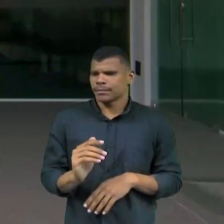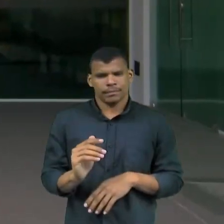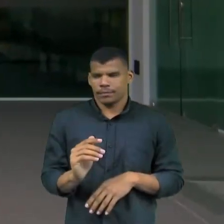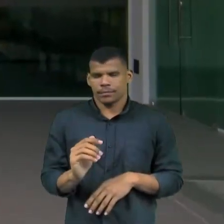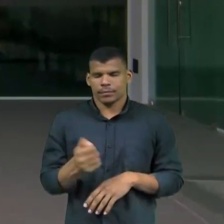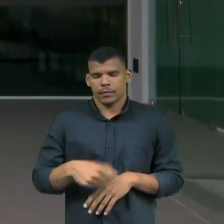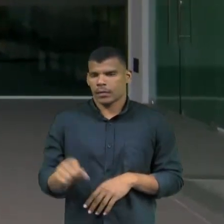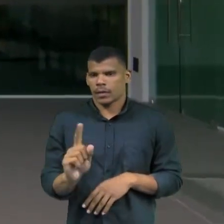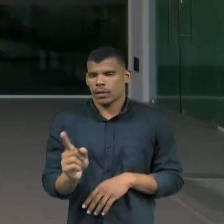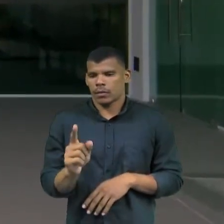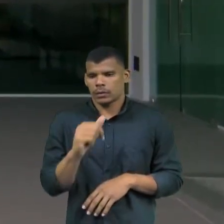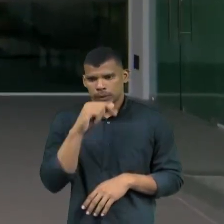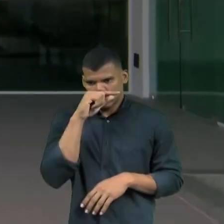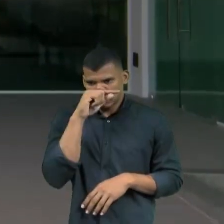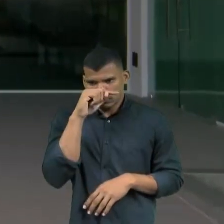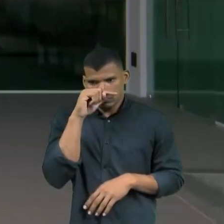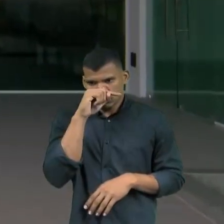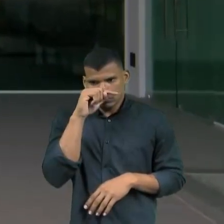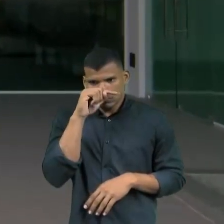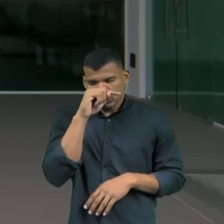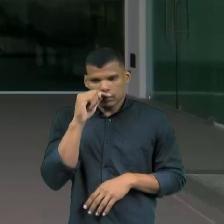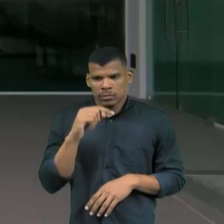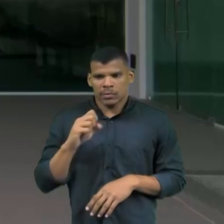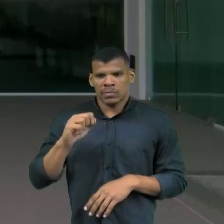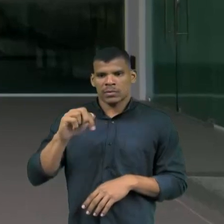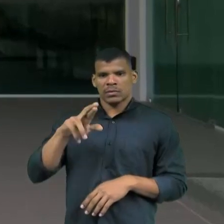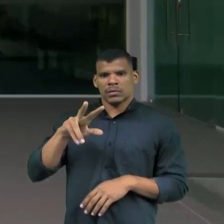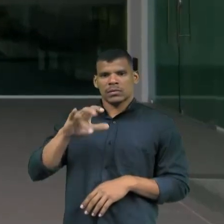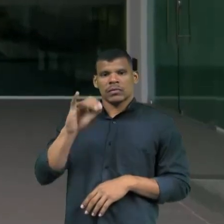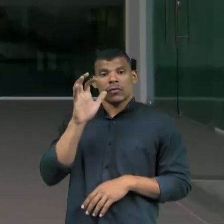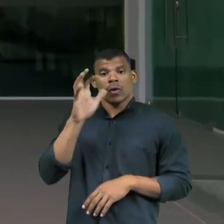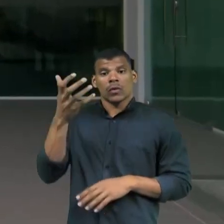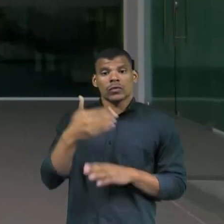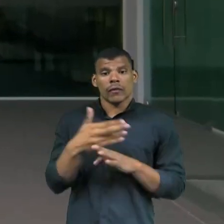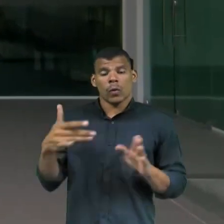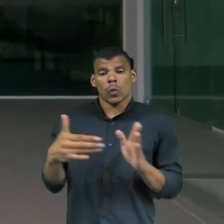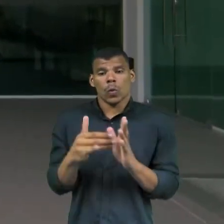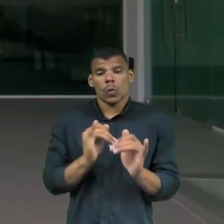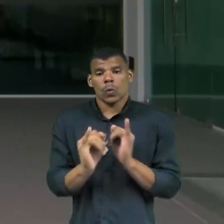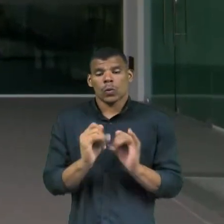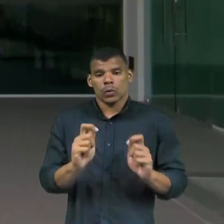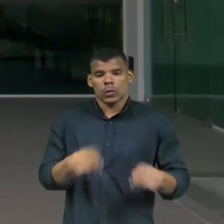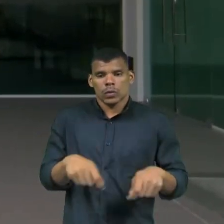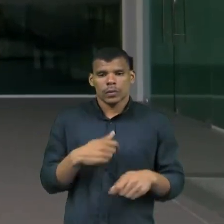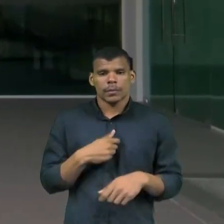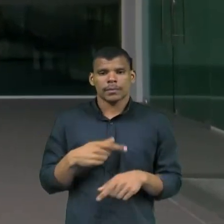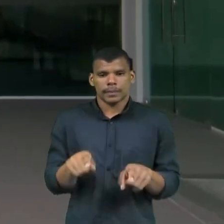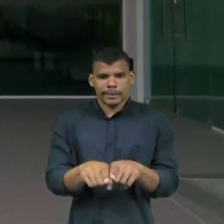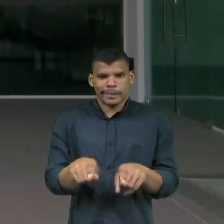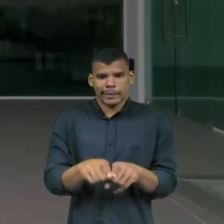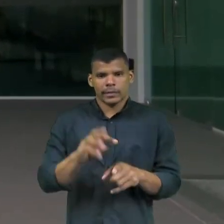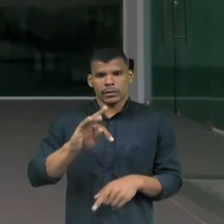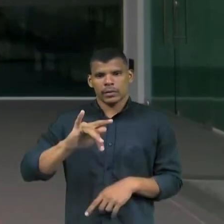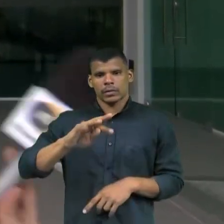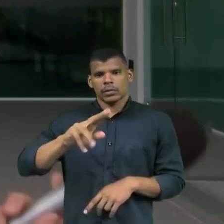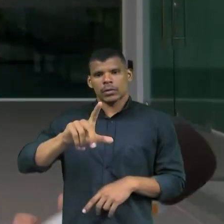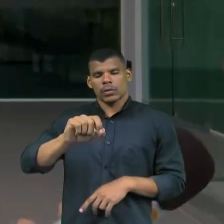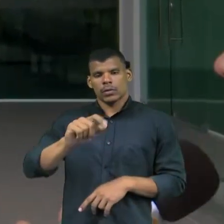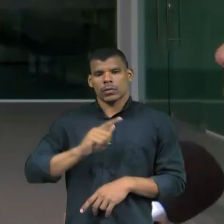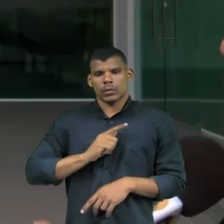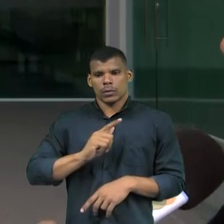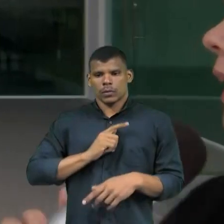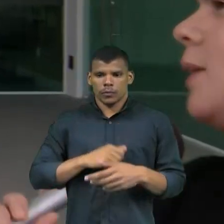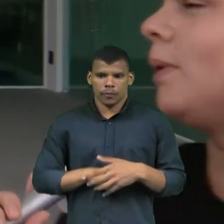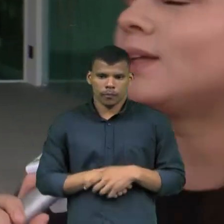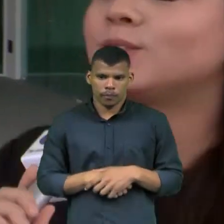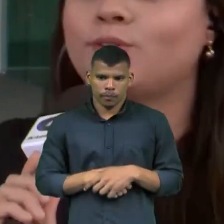presencialmente para nenhum complemento de serviço. Ele consegue resolver tudo pela internet, inclusive imprimindo seu título pela internet. Certo,